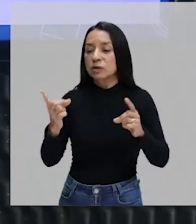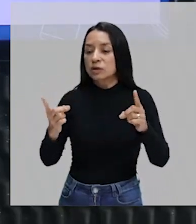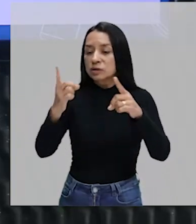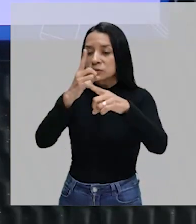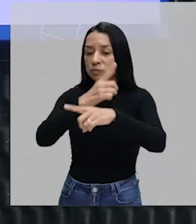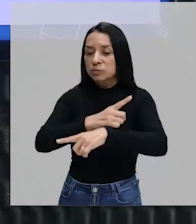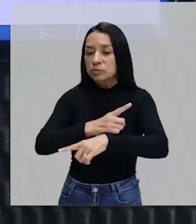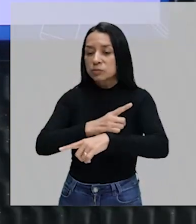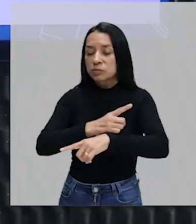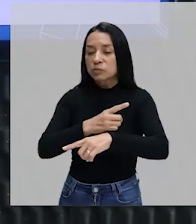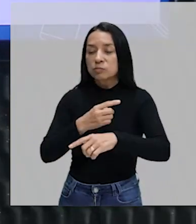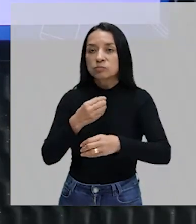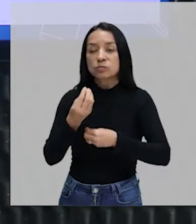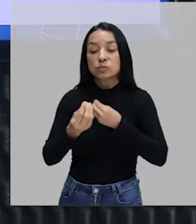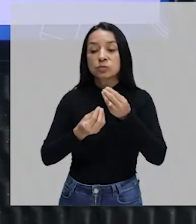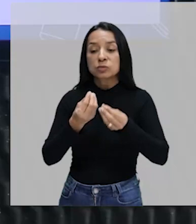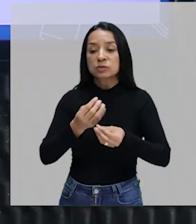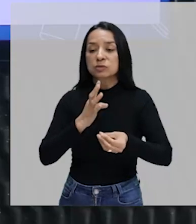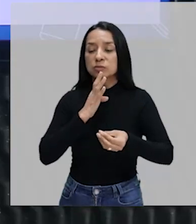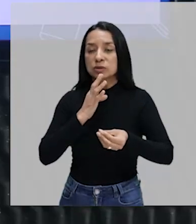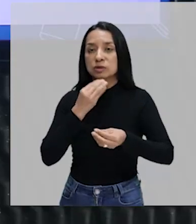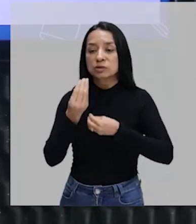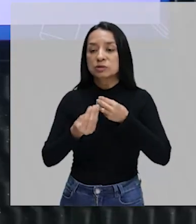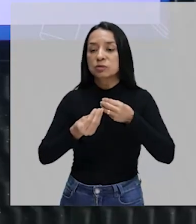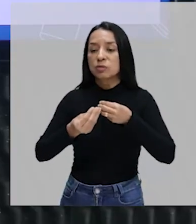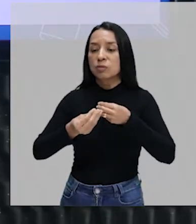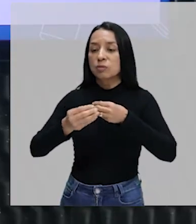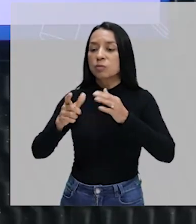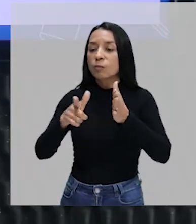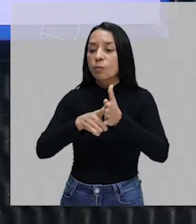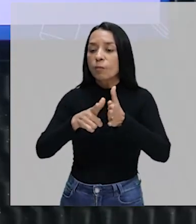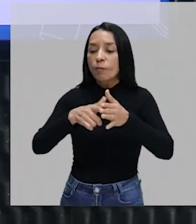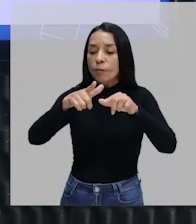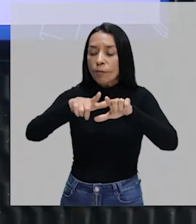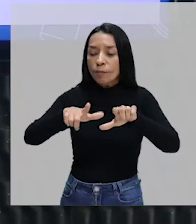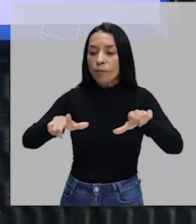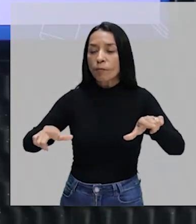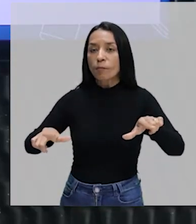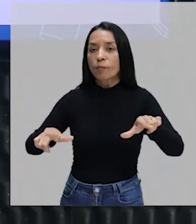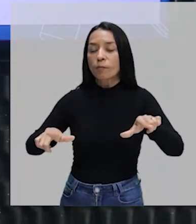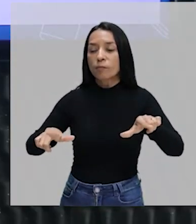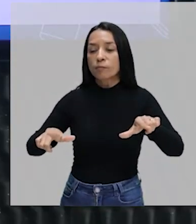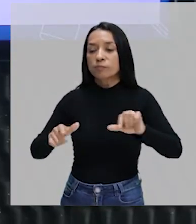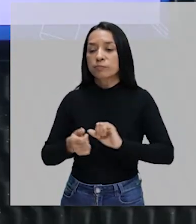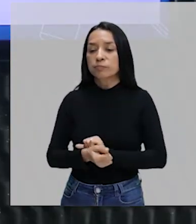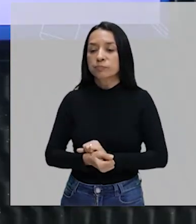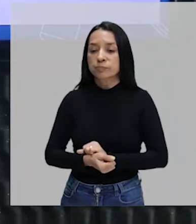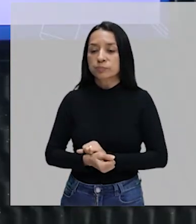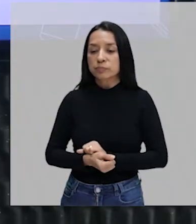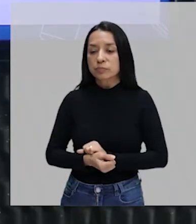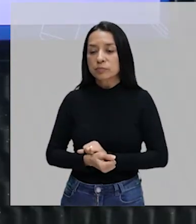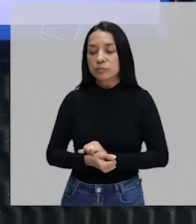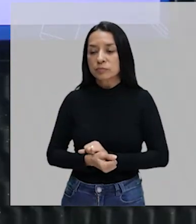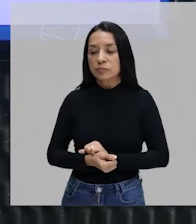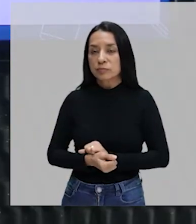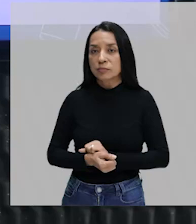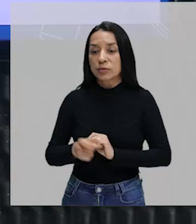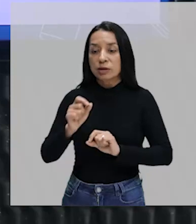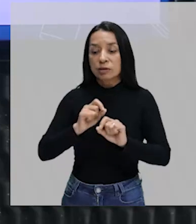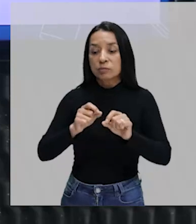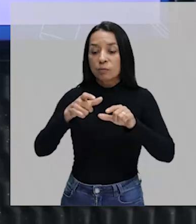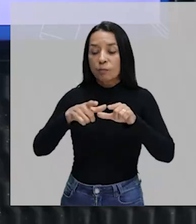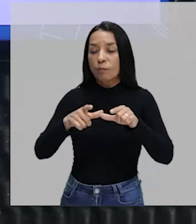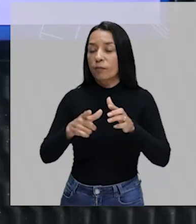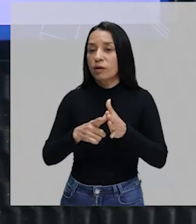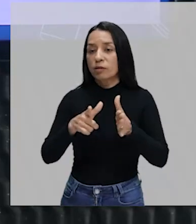ideias inatas. Porque, no caso, as ideias inatas trazem aí a sensação, na verdade, de que você já tem